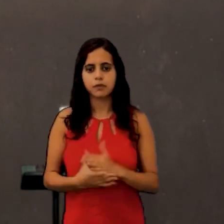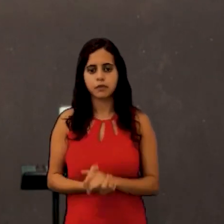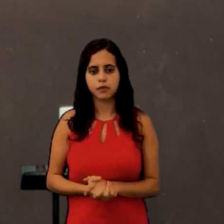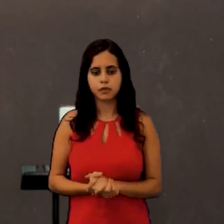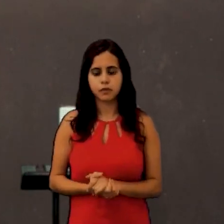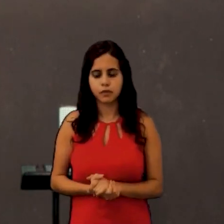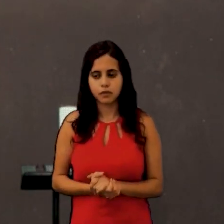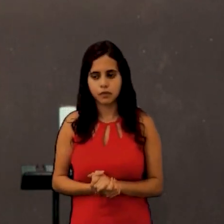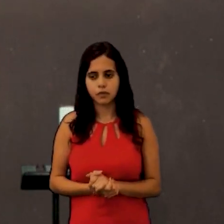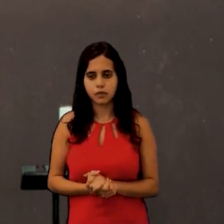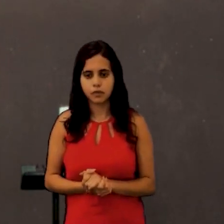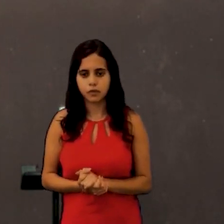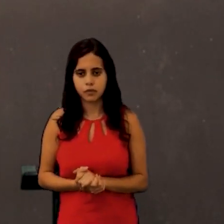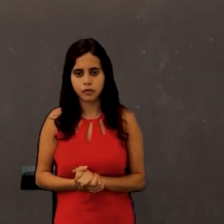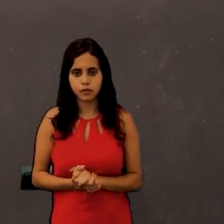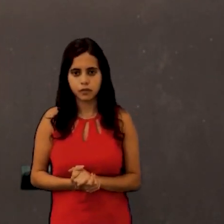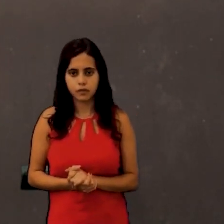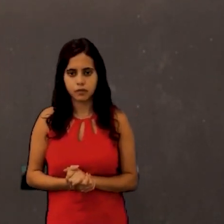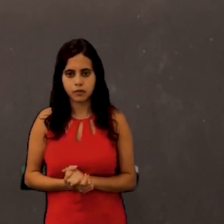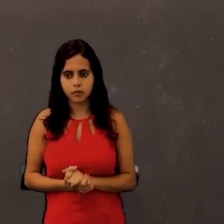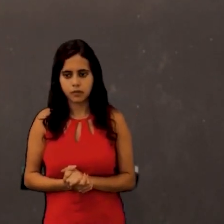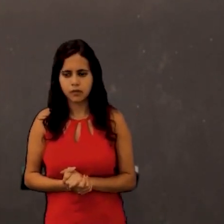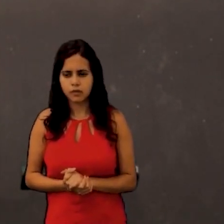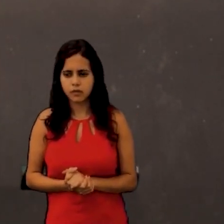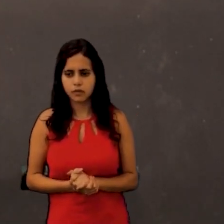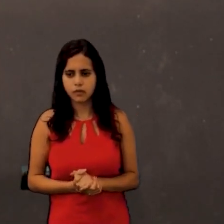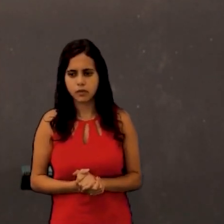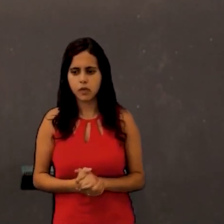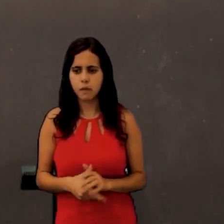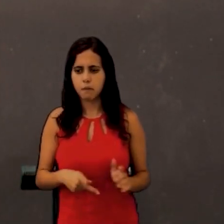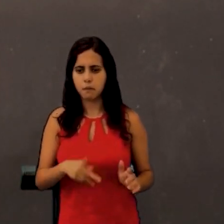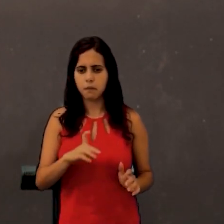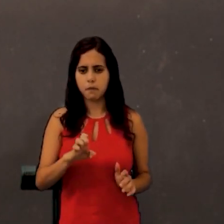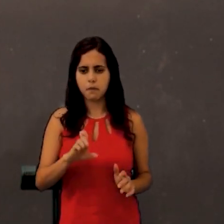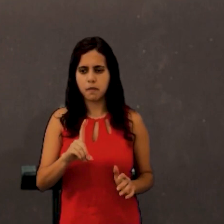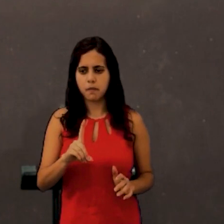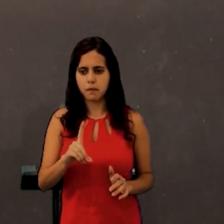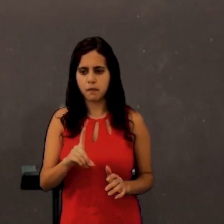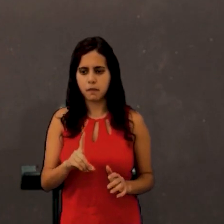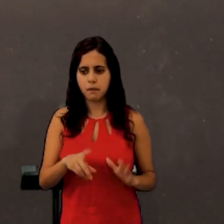1 Pedro capítulo 4, verso 12 a verso 17.